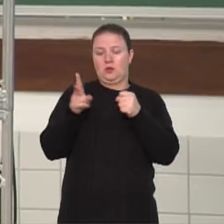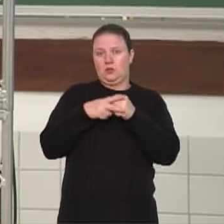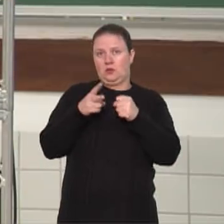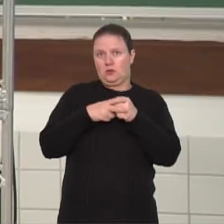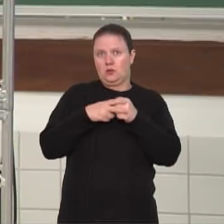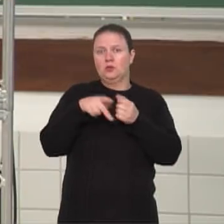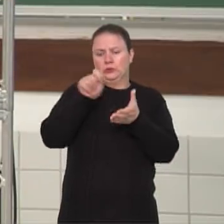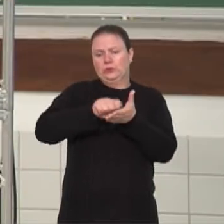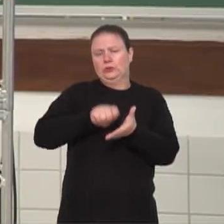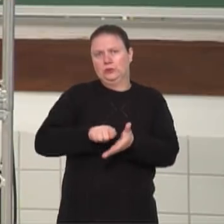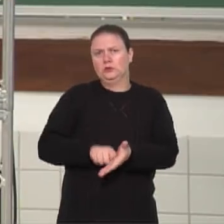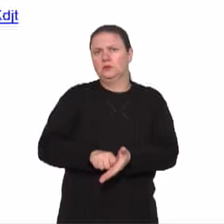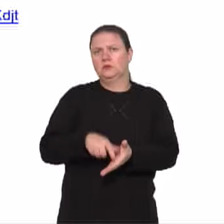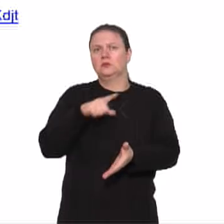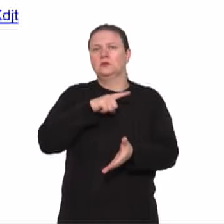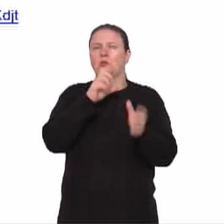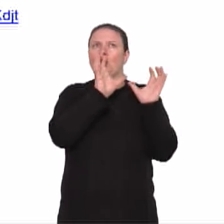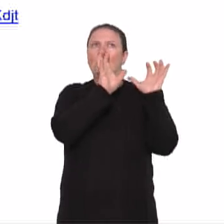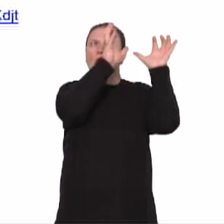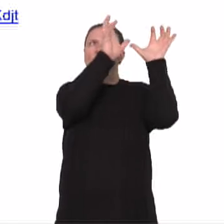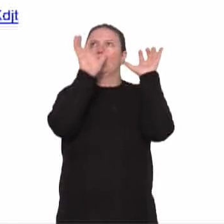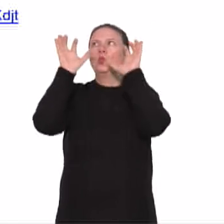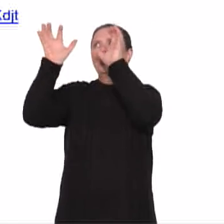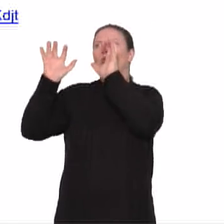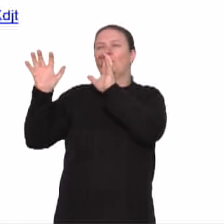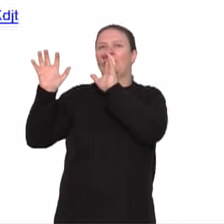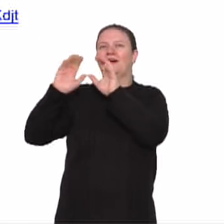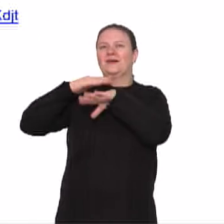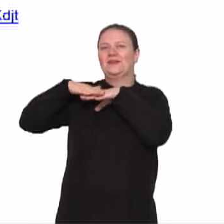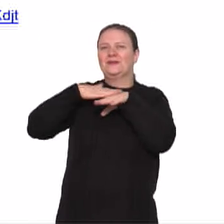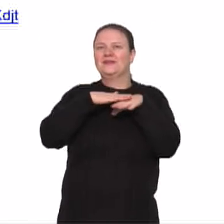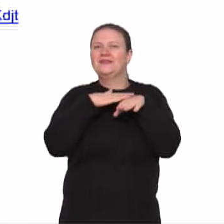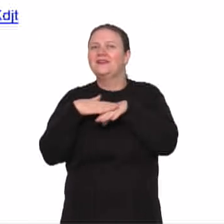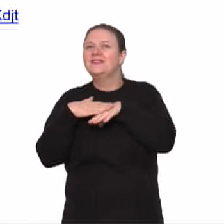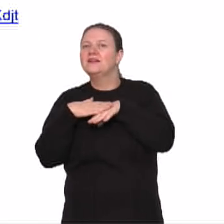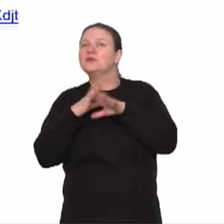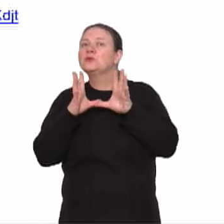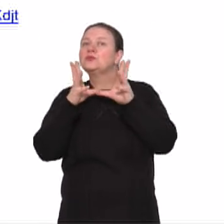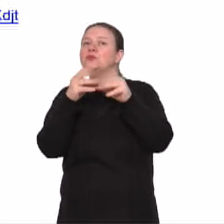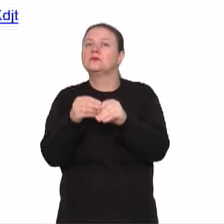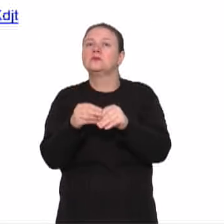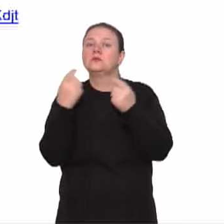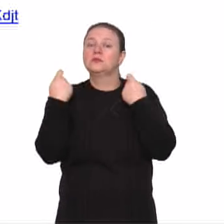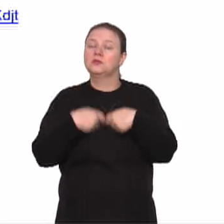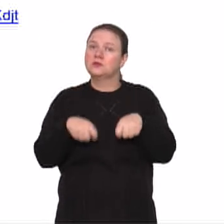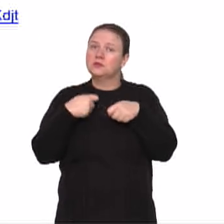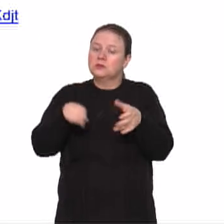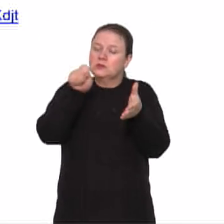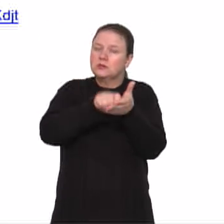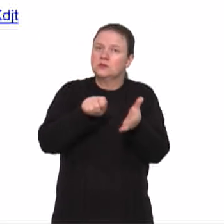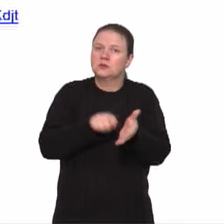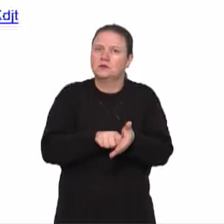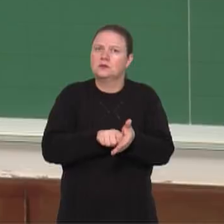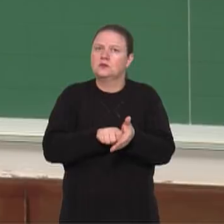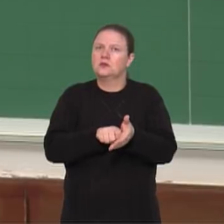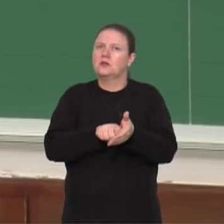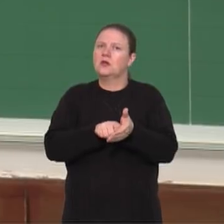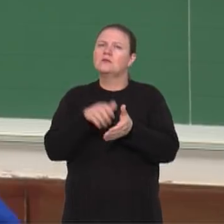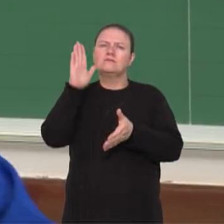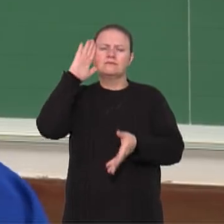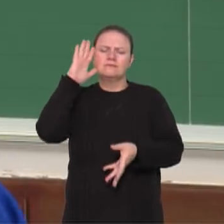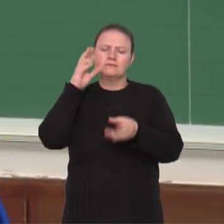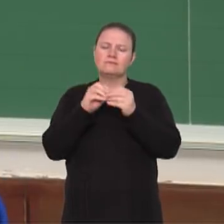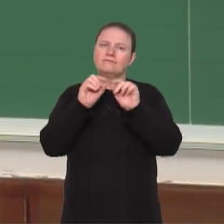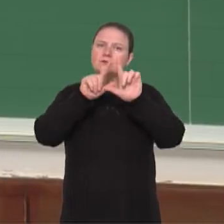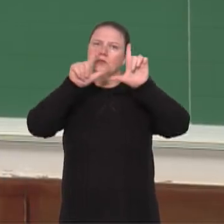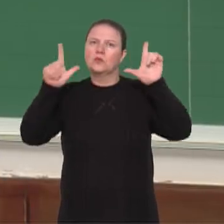dentro dos balões, tudo isso de alguma forma vocês vão ter que me contar que está presente para que eu possa compreender quais